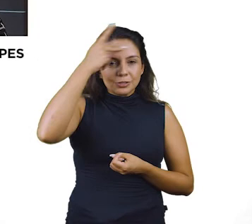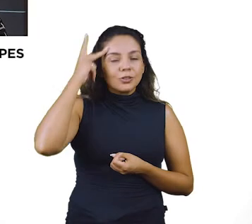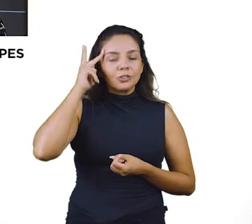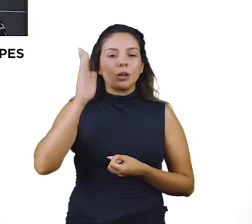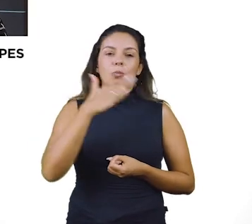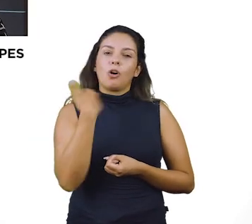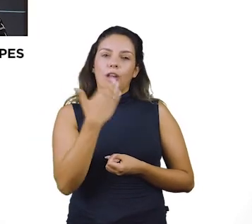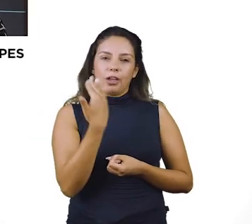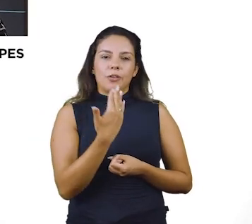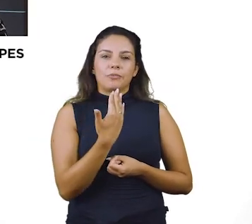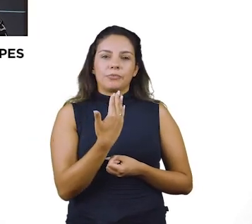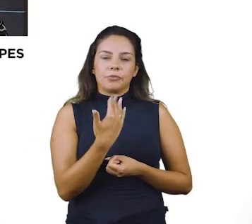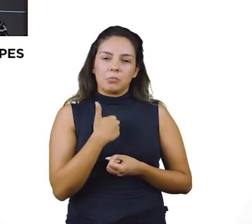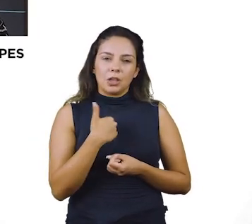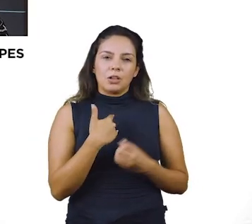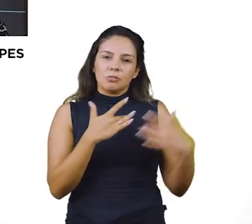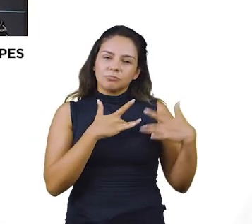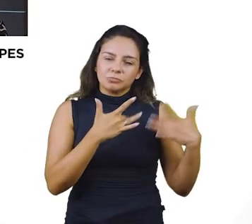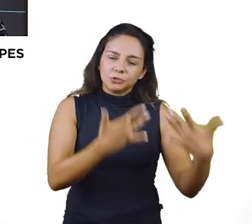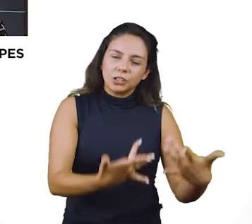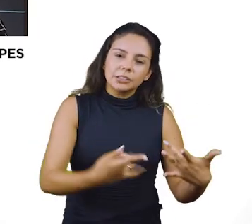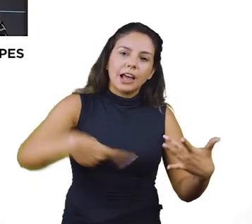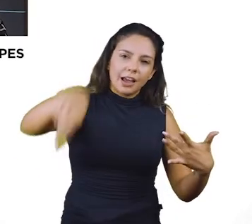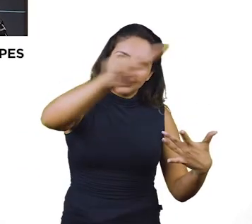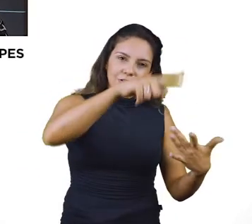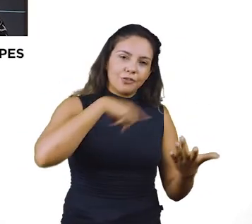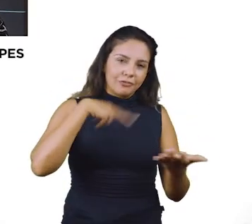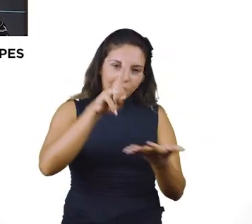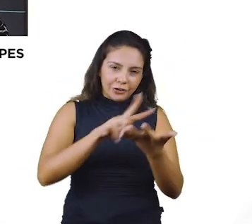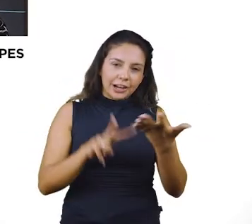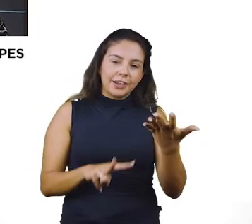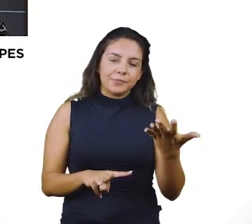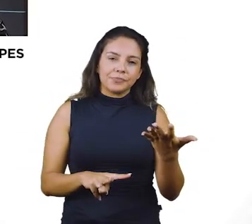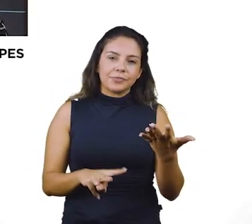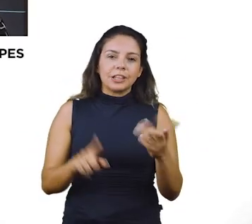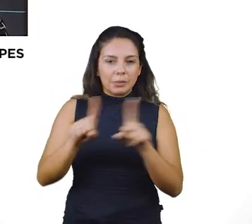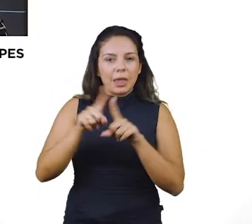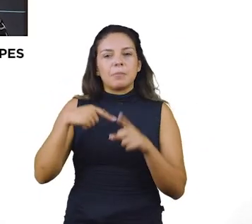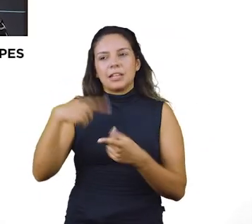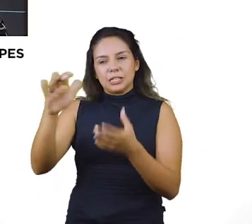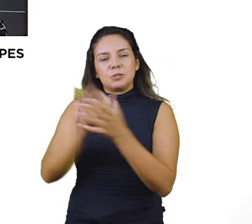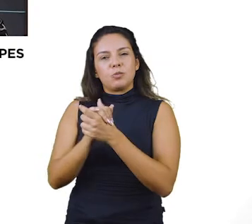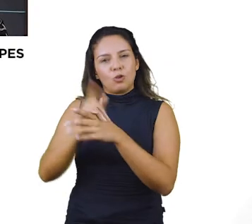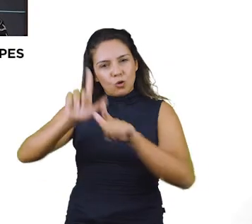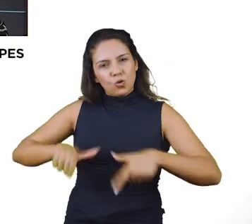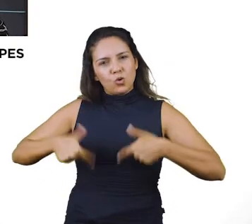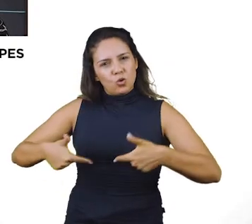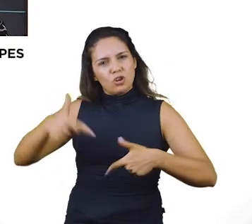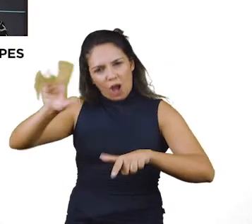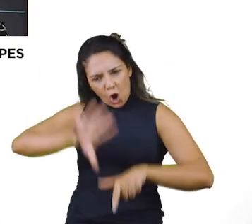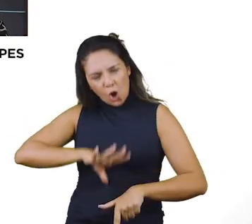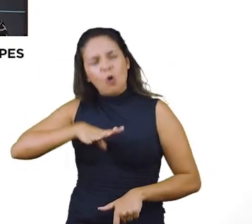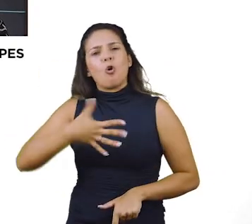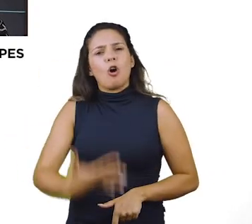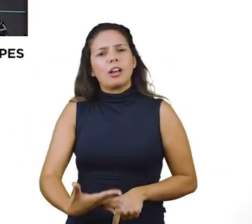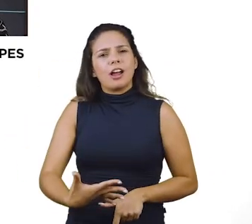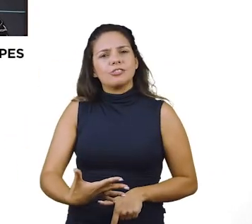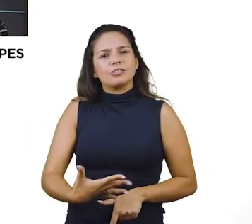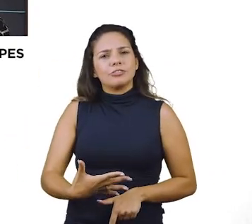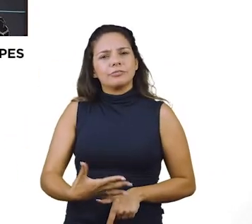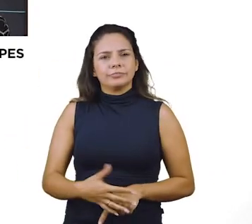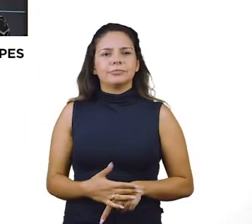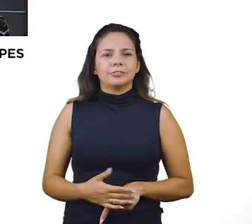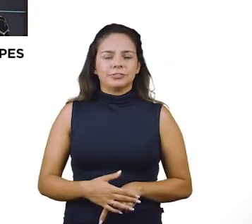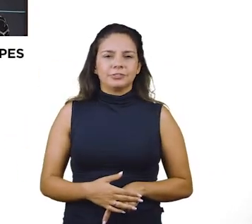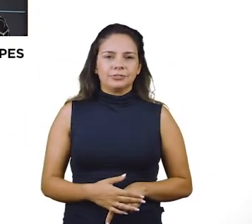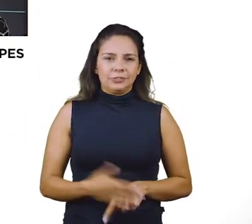tantos brasileiros mortos, em homenagem também à minha mulher pela luta, pela coragem e pela determinação dela frente a